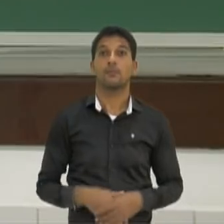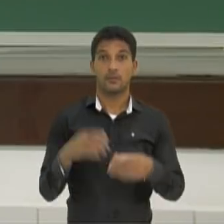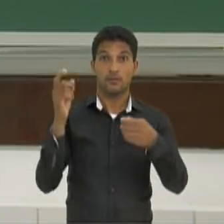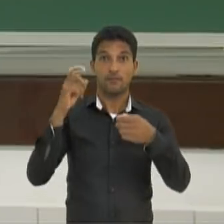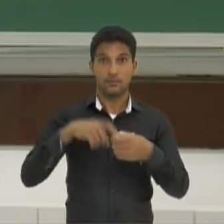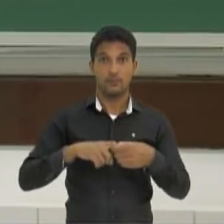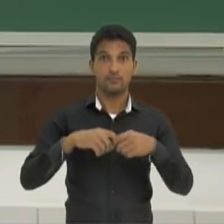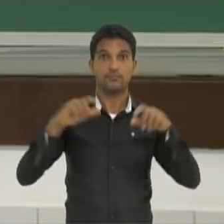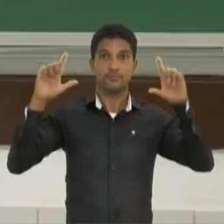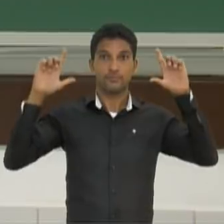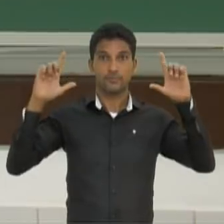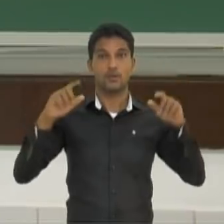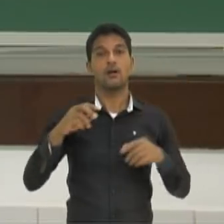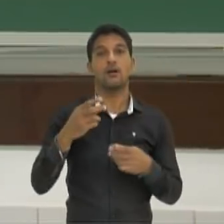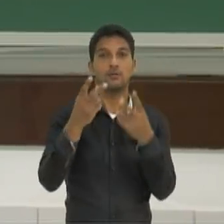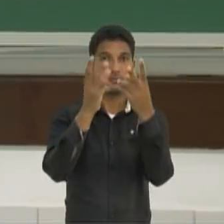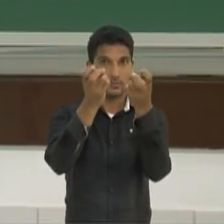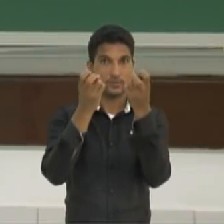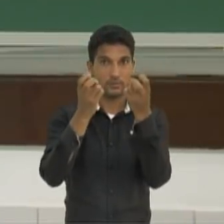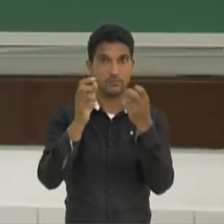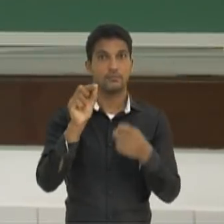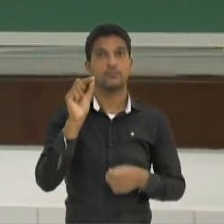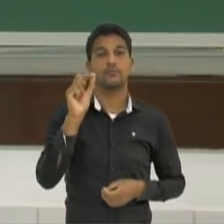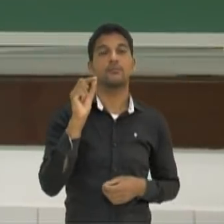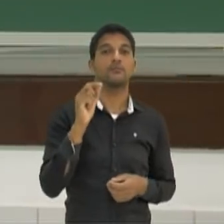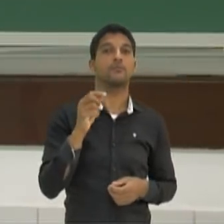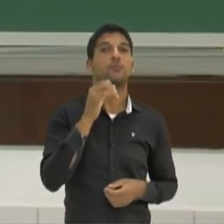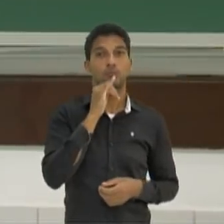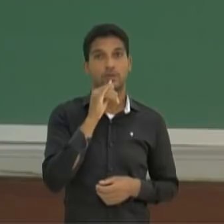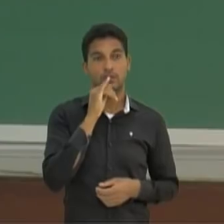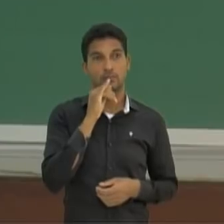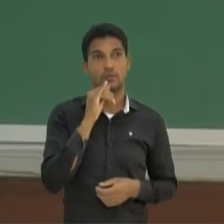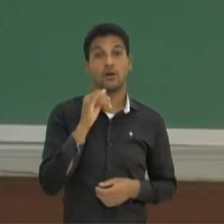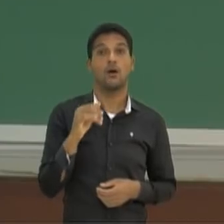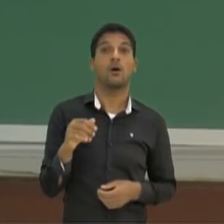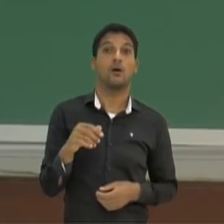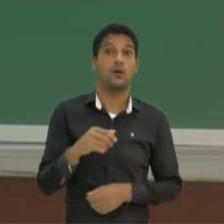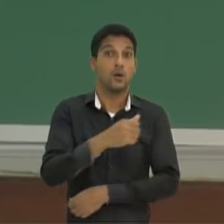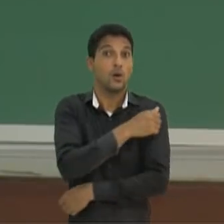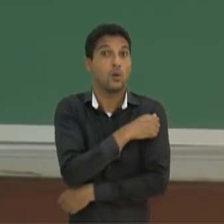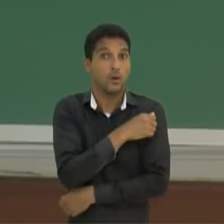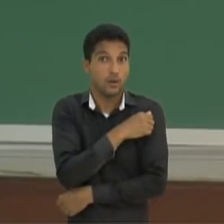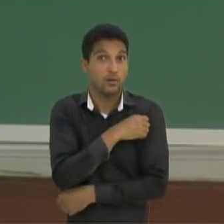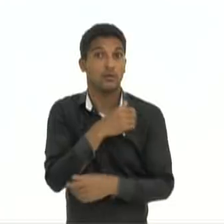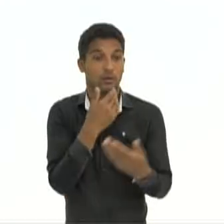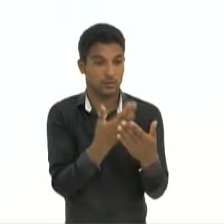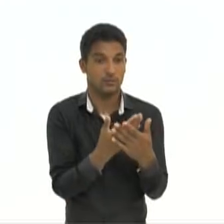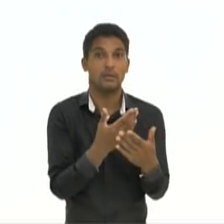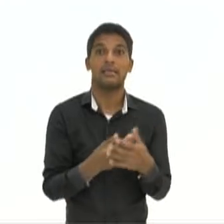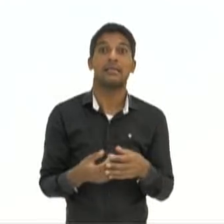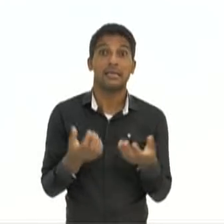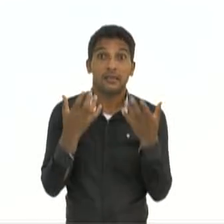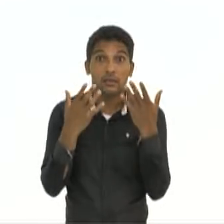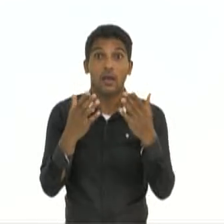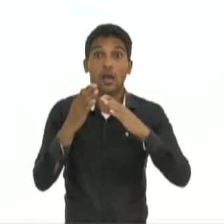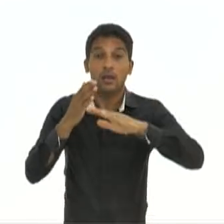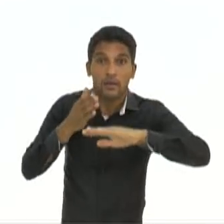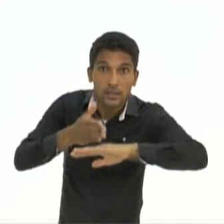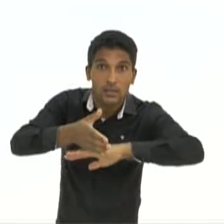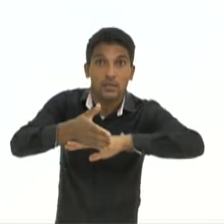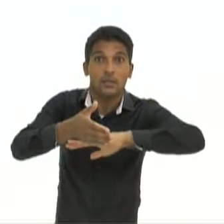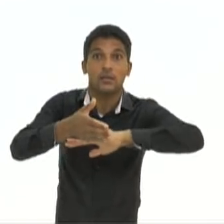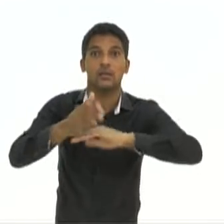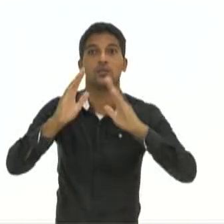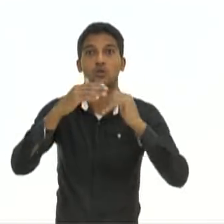Retornando, pessoal, então observem aqui um exemplo, né? Os estudantes queriam ir à escola, mas não podem devido à